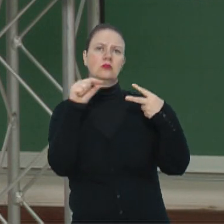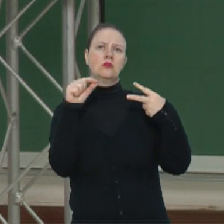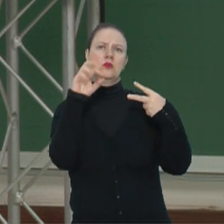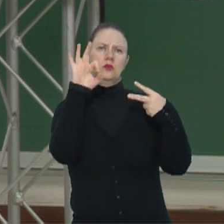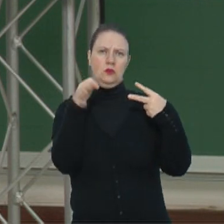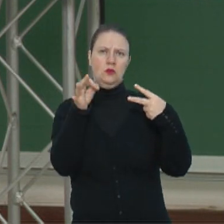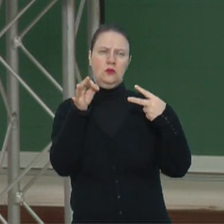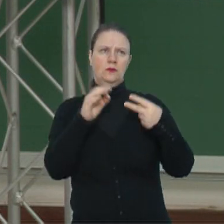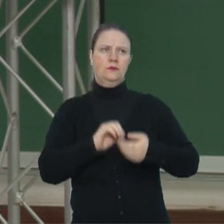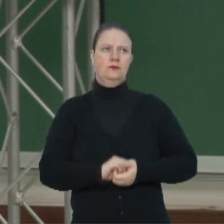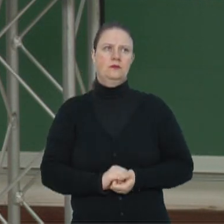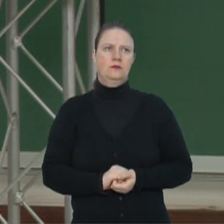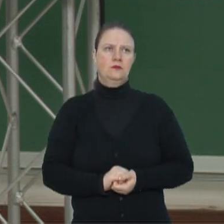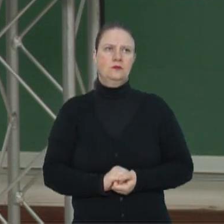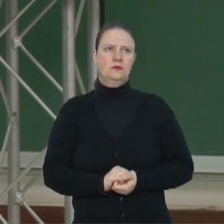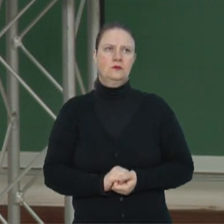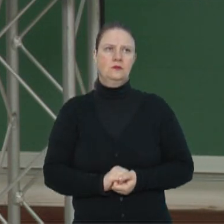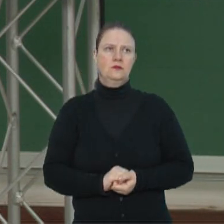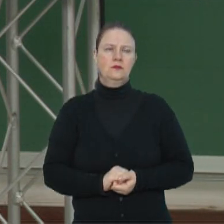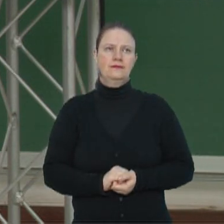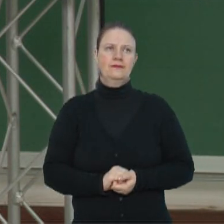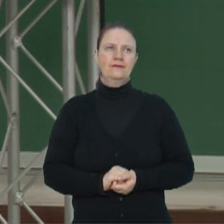frase? Então, vamos lá.